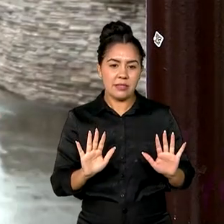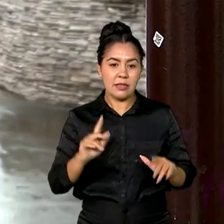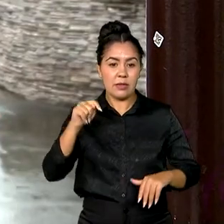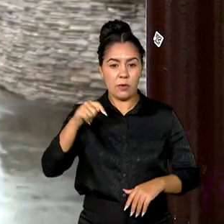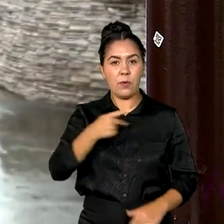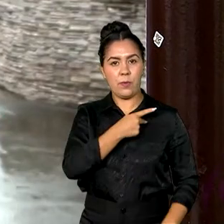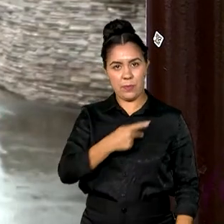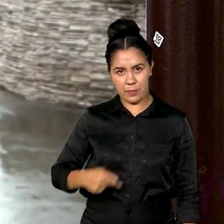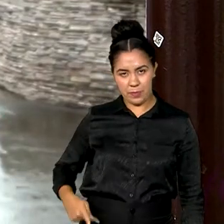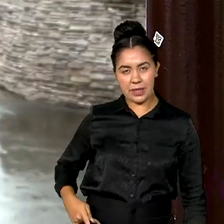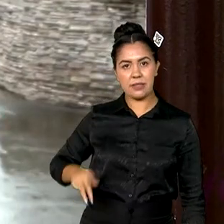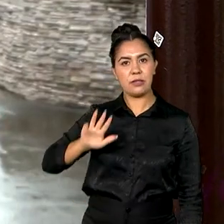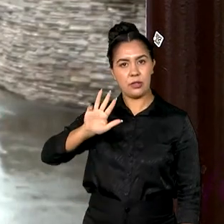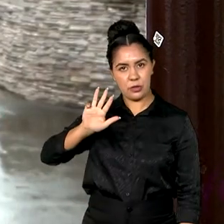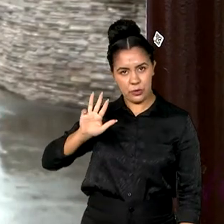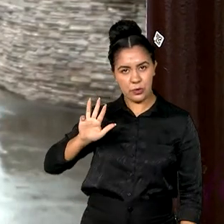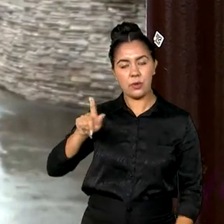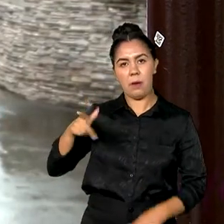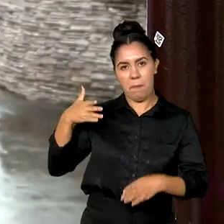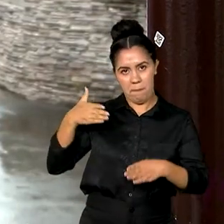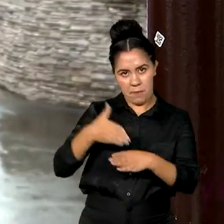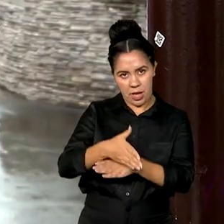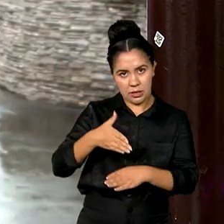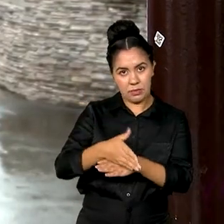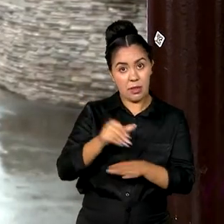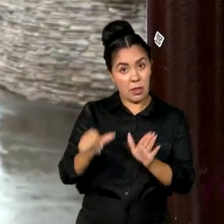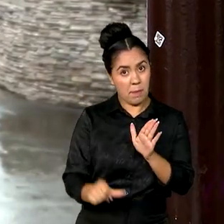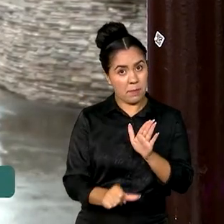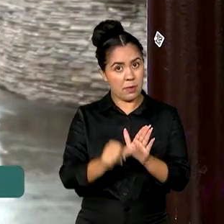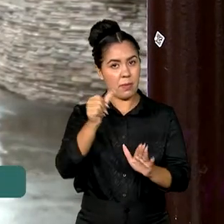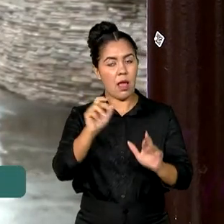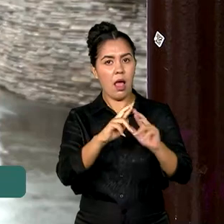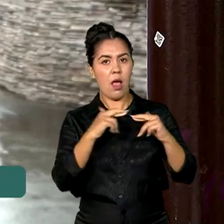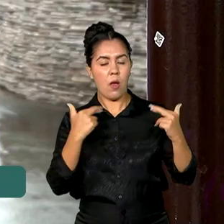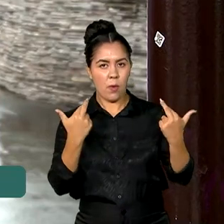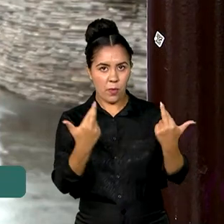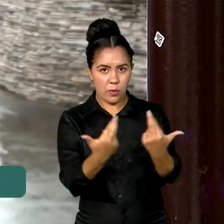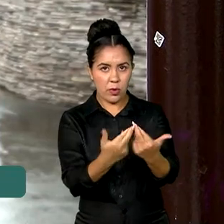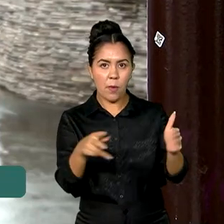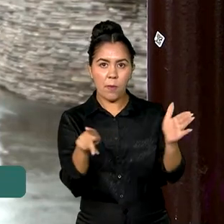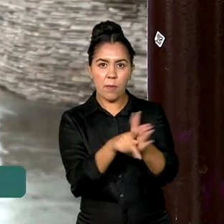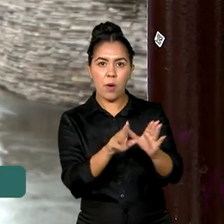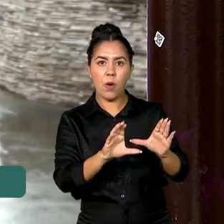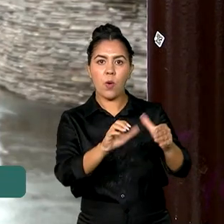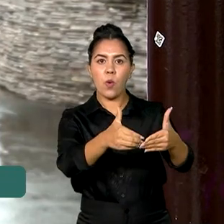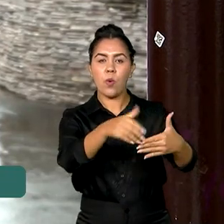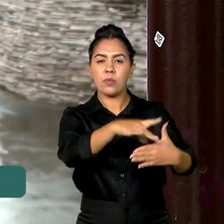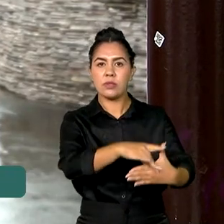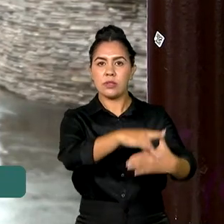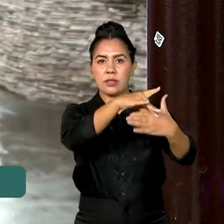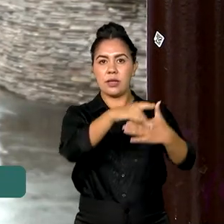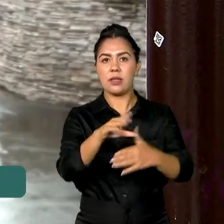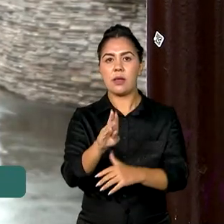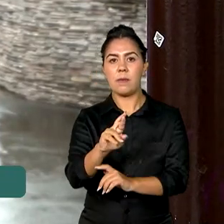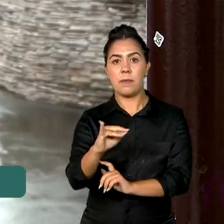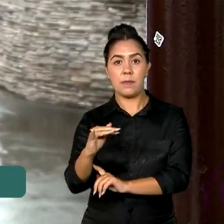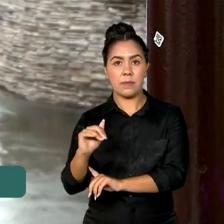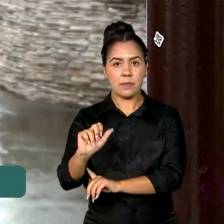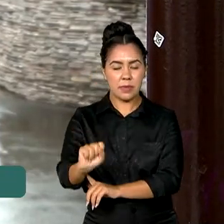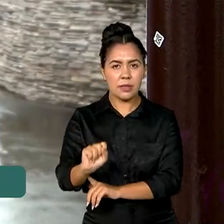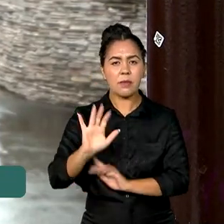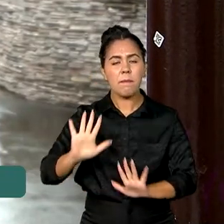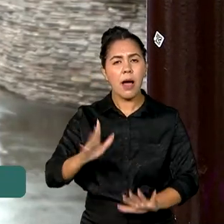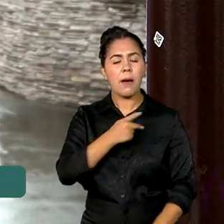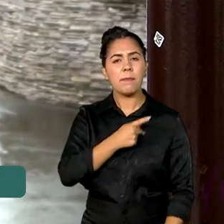O presidente Lula, né, como você disse, participou da primeira reunião ampliada do grupo de líderes do BRICS. No discurso,